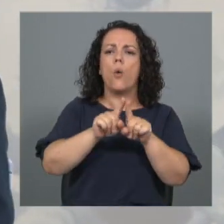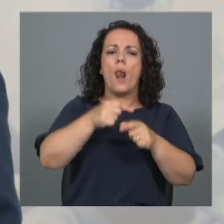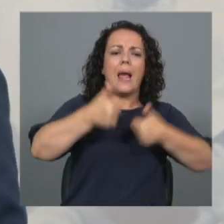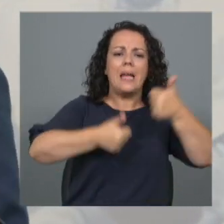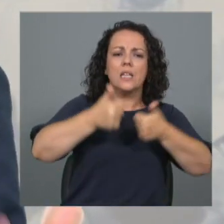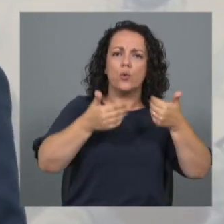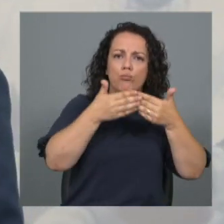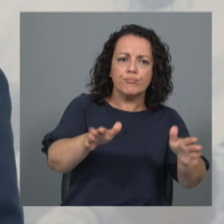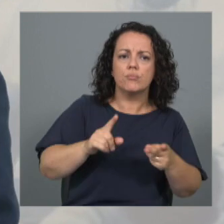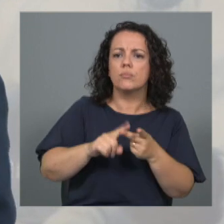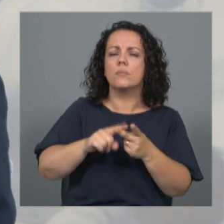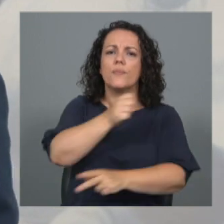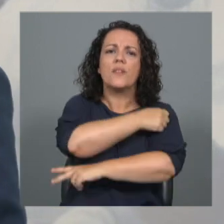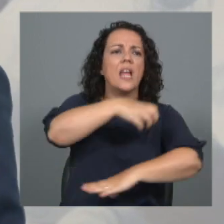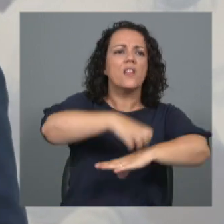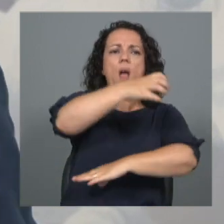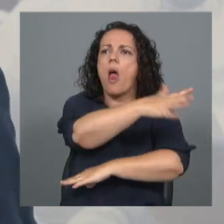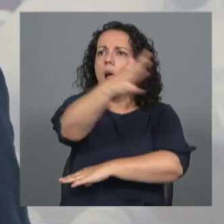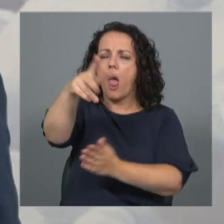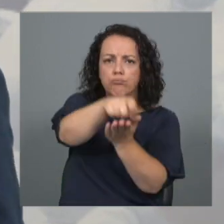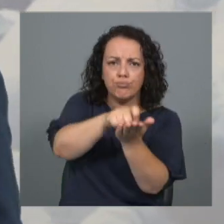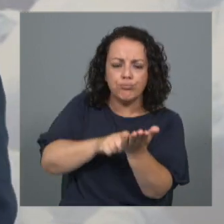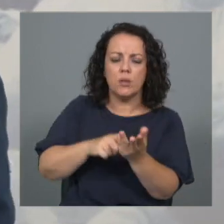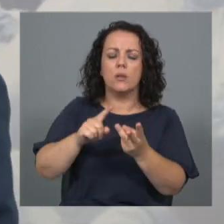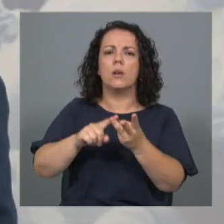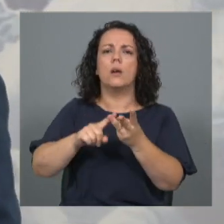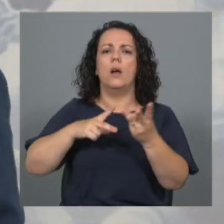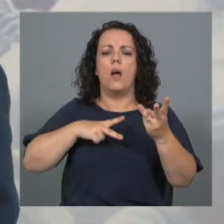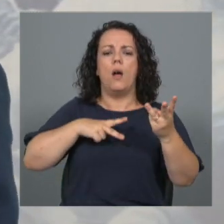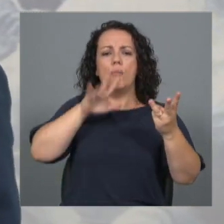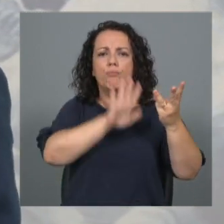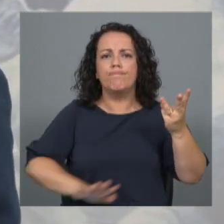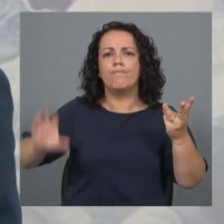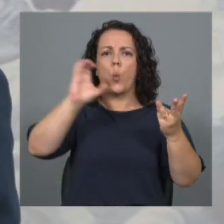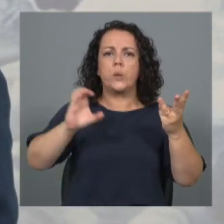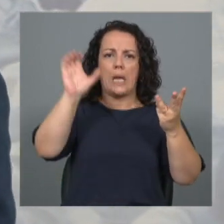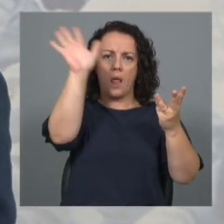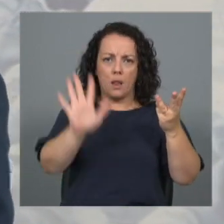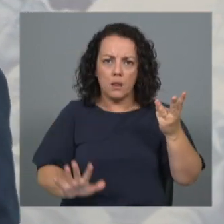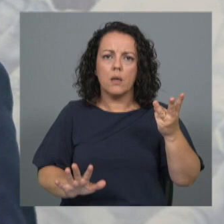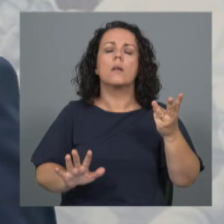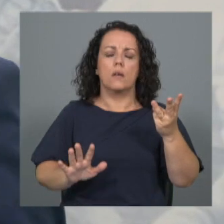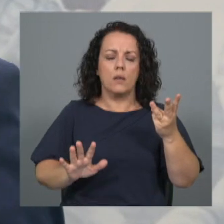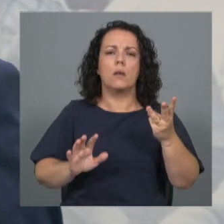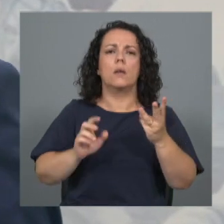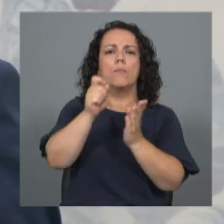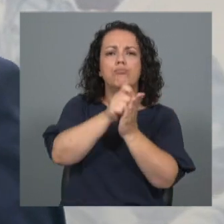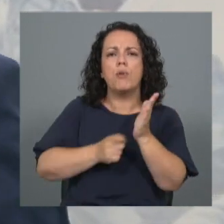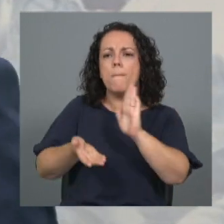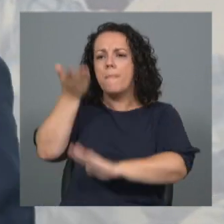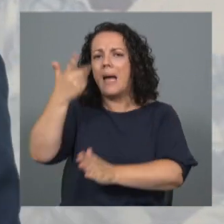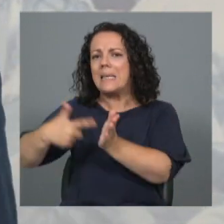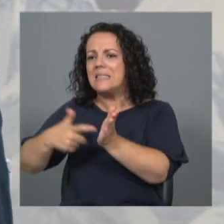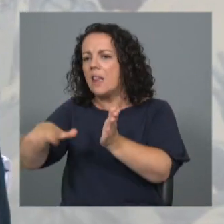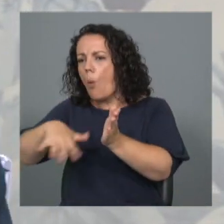os edifícios, criar as respostas locais, distribuir por todo o território continental. Esse levantamento também já foi feito, onde é que há mais necessidades,